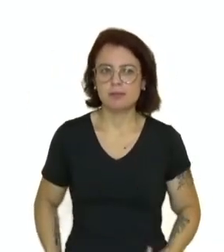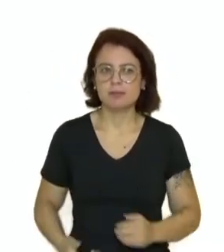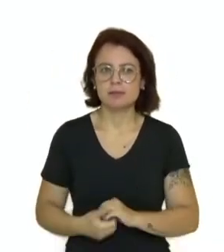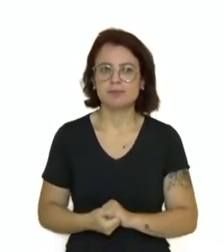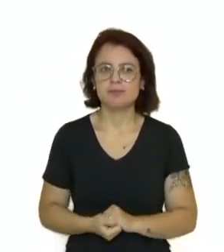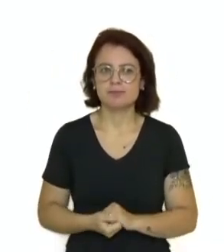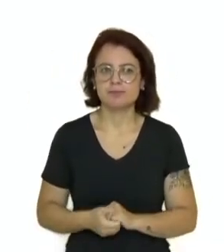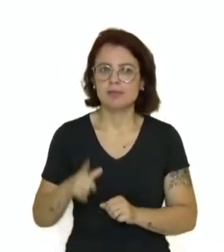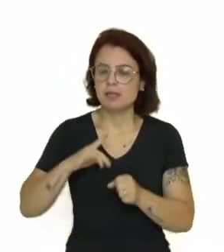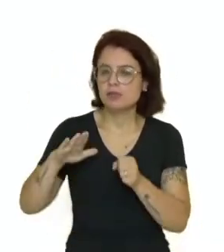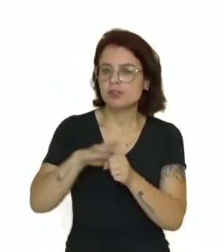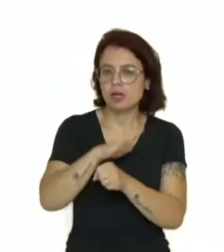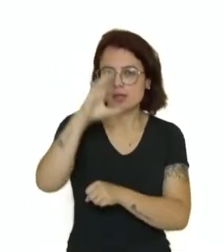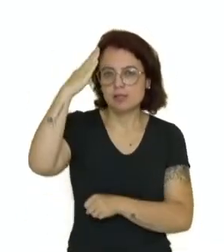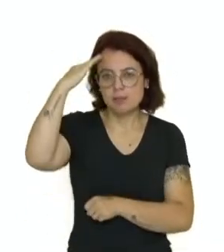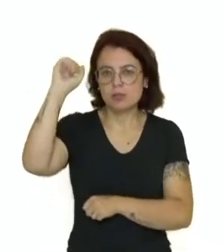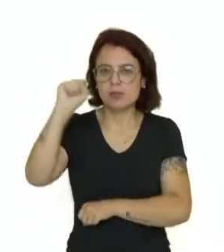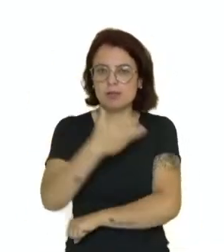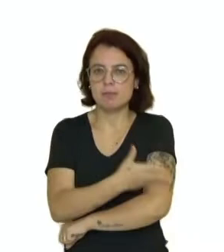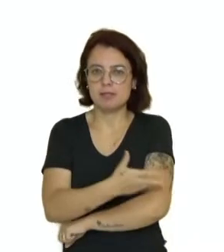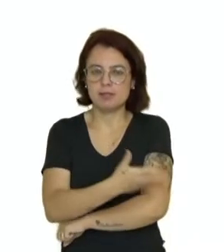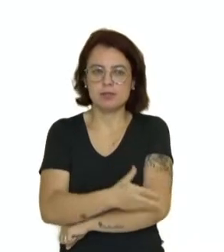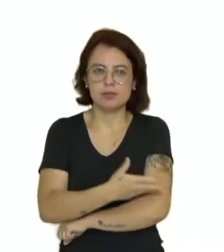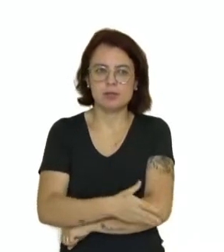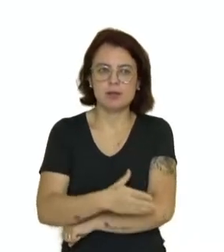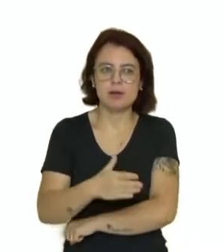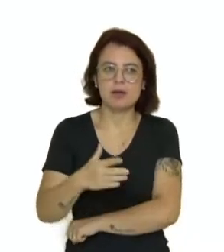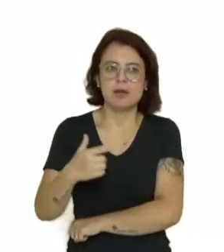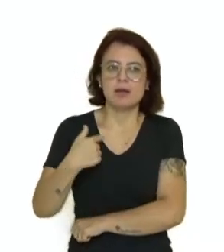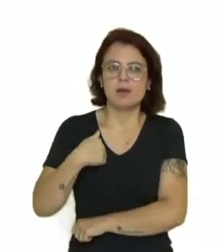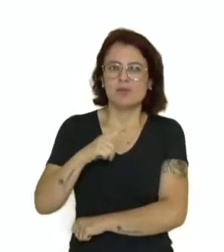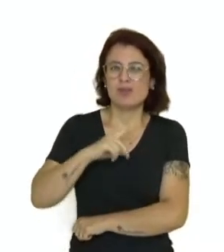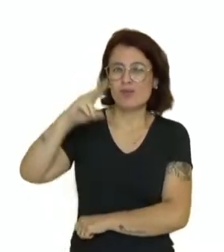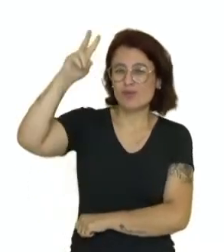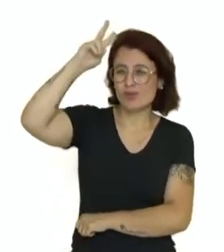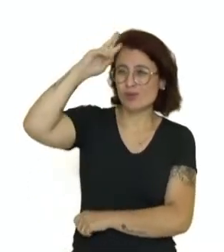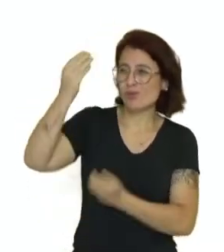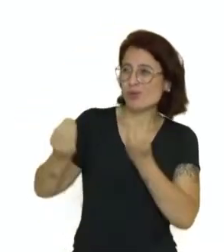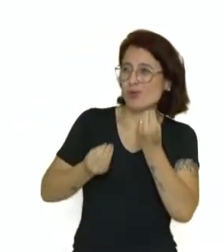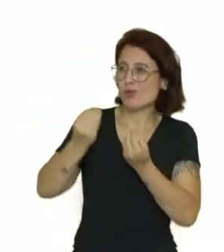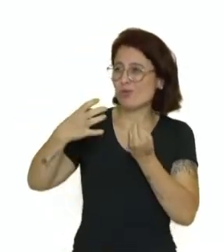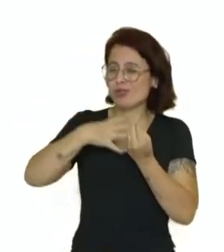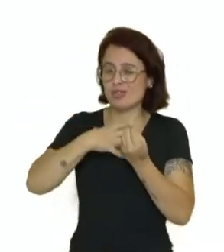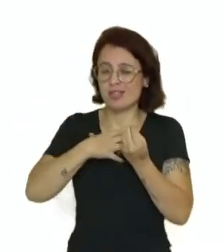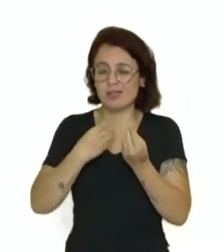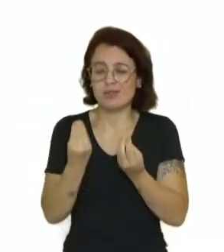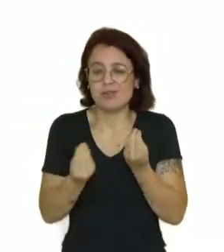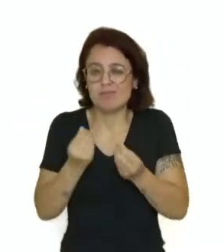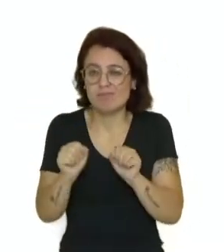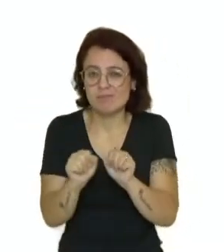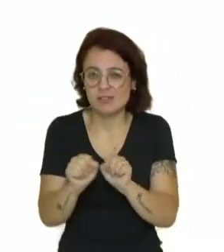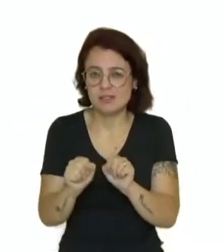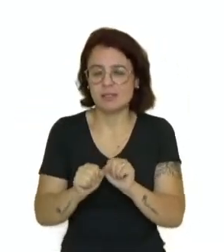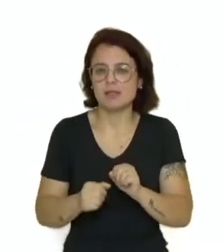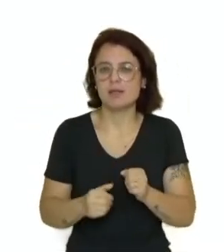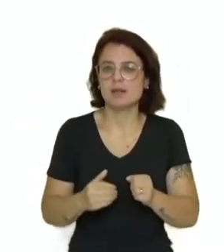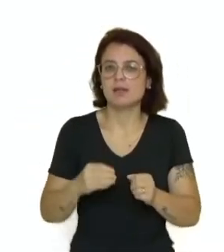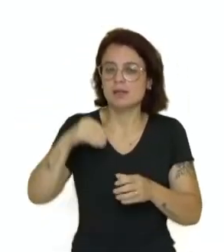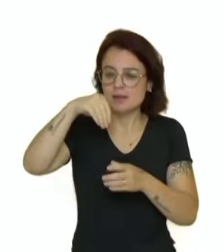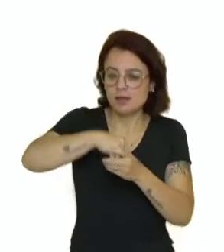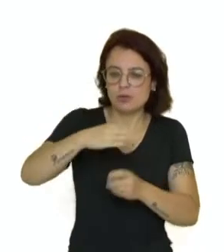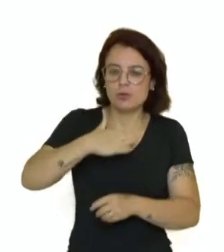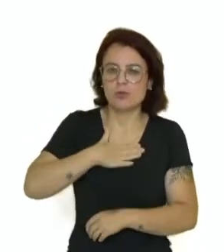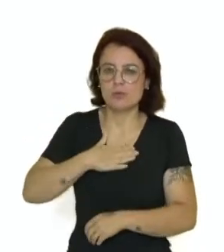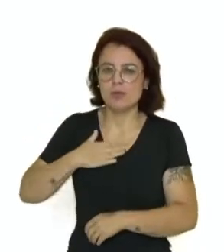prática. Então, a virtude é o meu jeito de ser, ela tem que estar dentro do meu caráter, né? E isso é